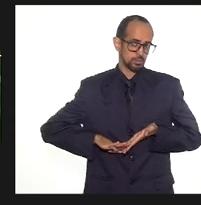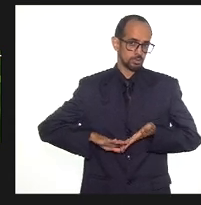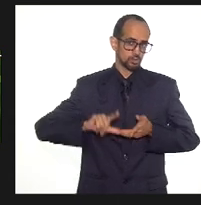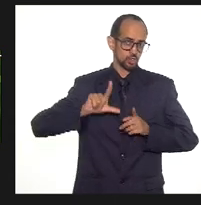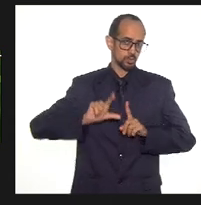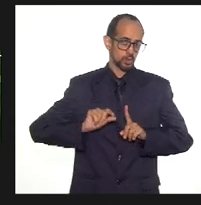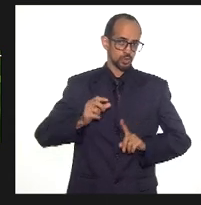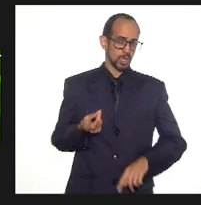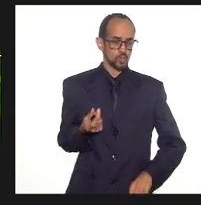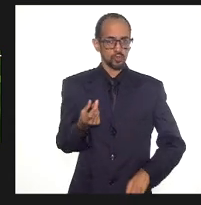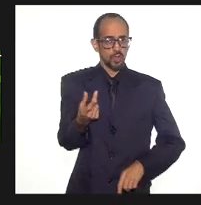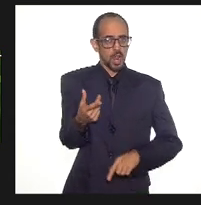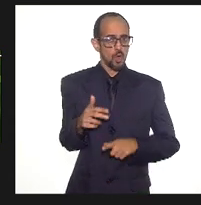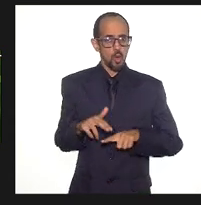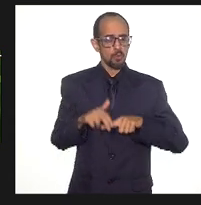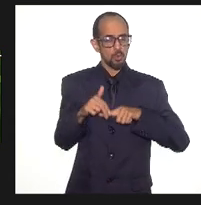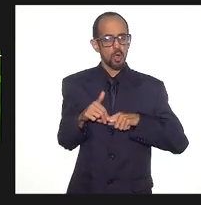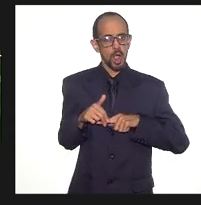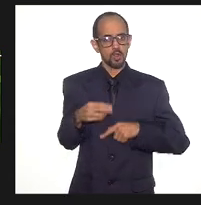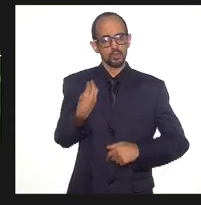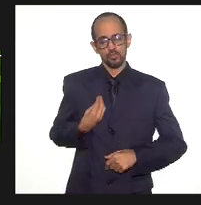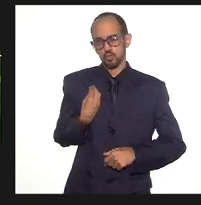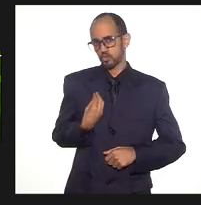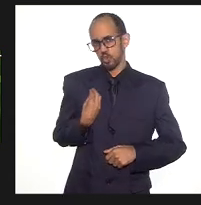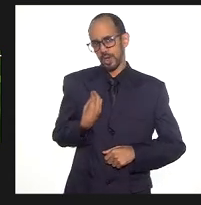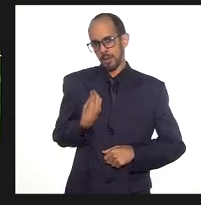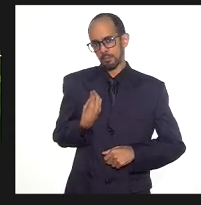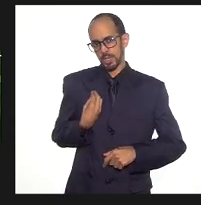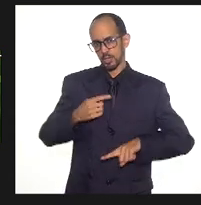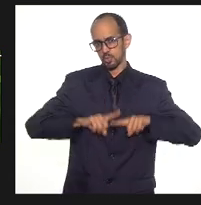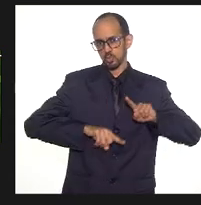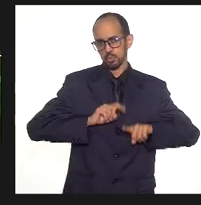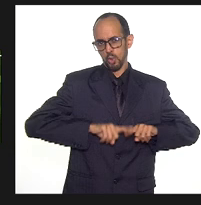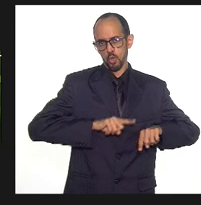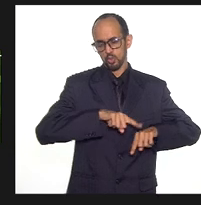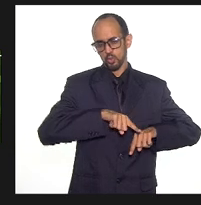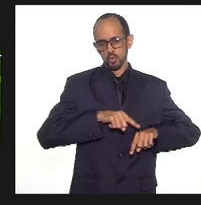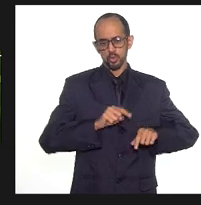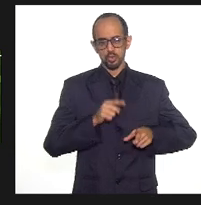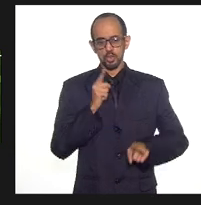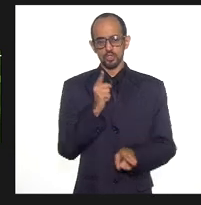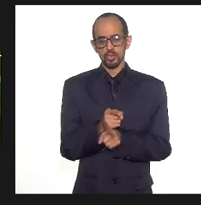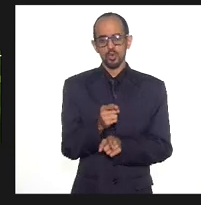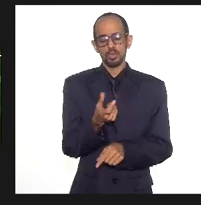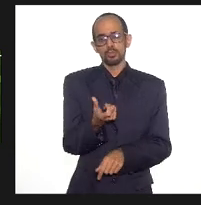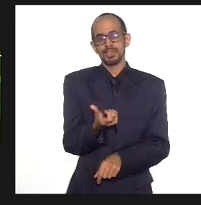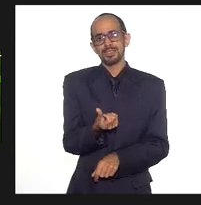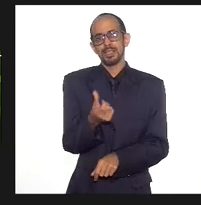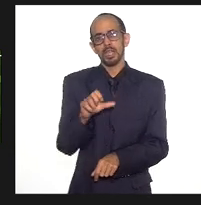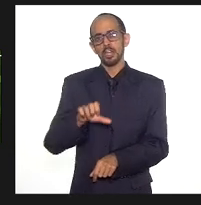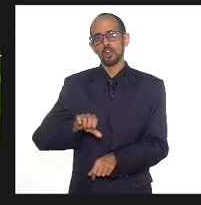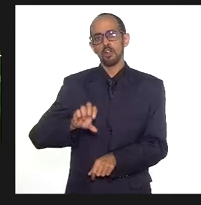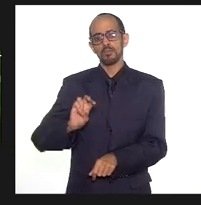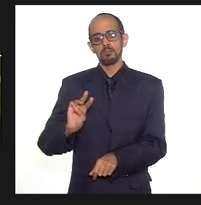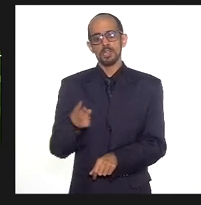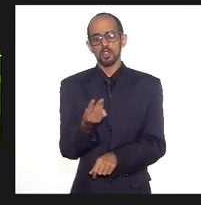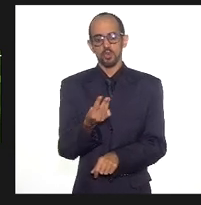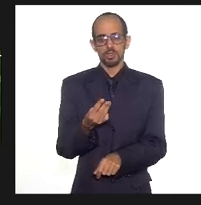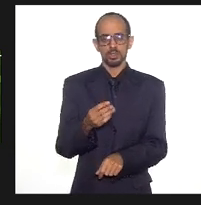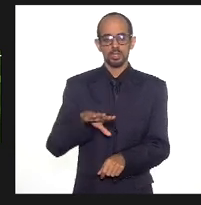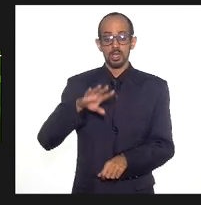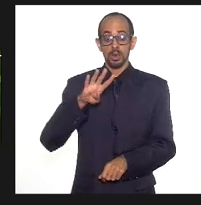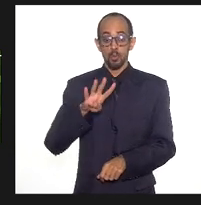de períodos pela vida útil, nós identificamos 69 milhões, dos quais 41